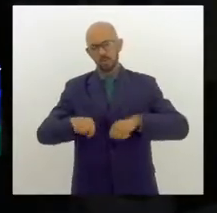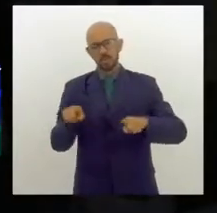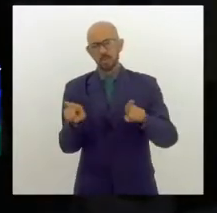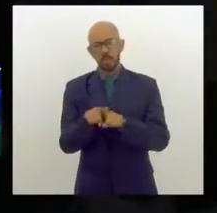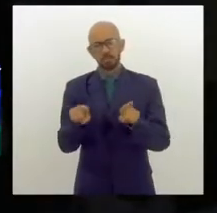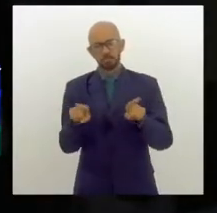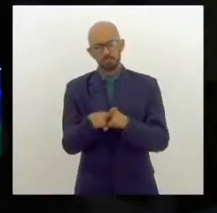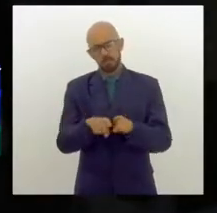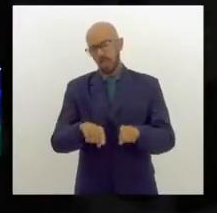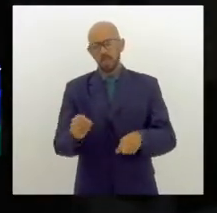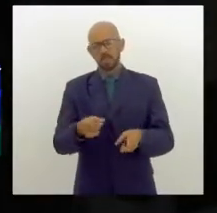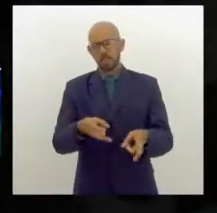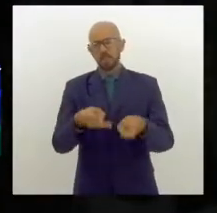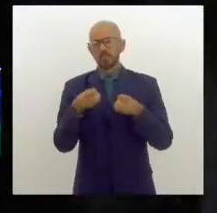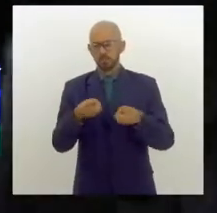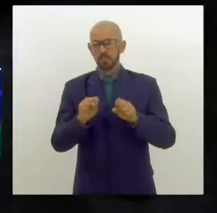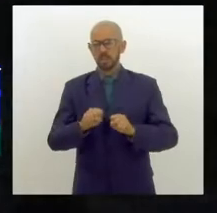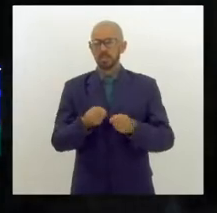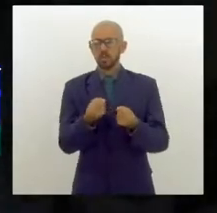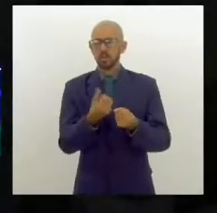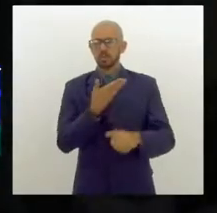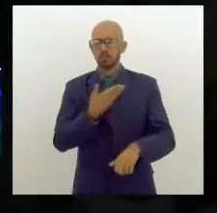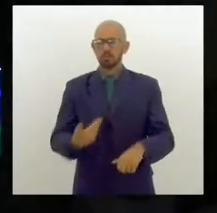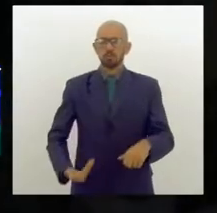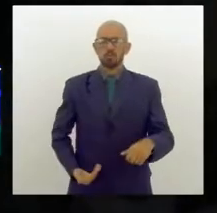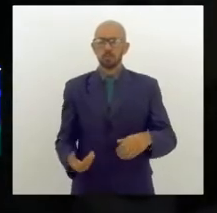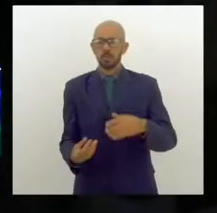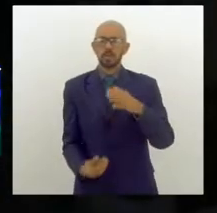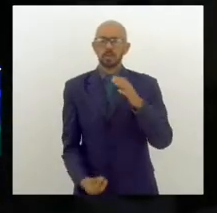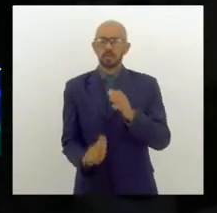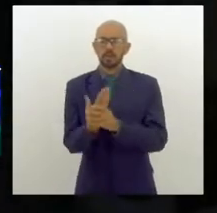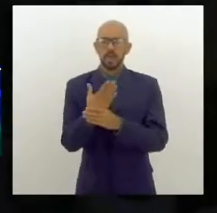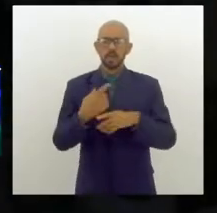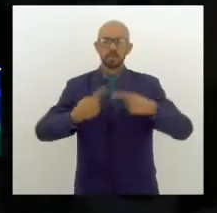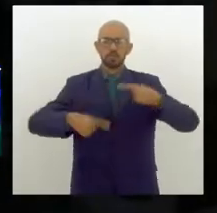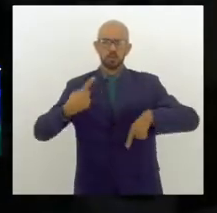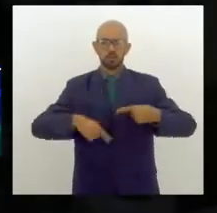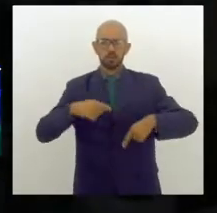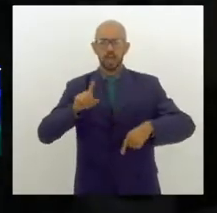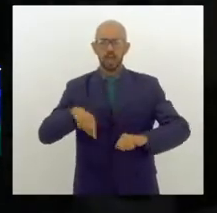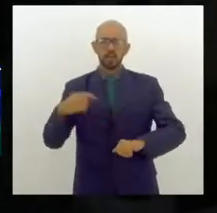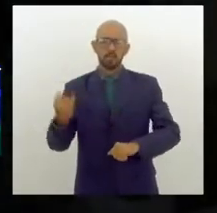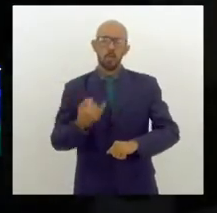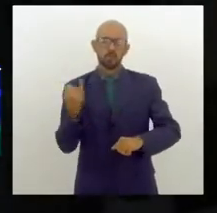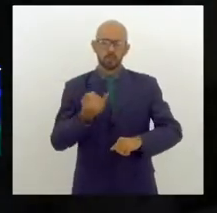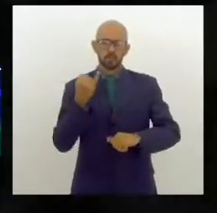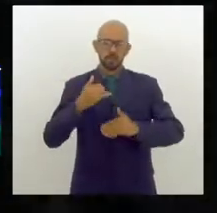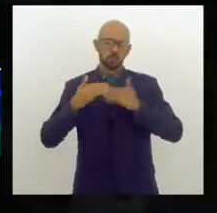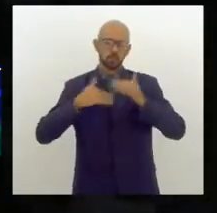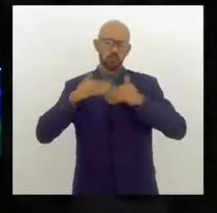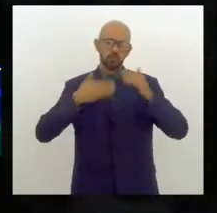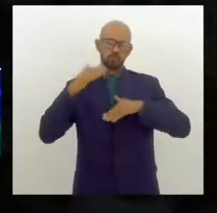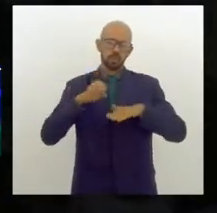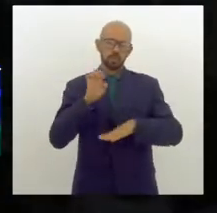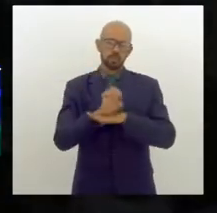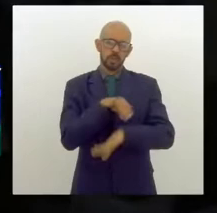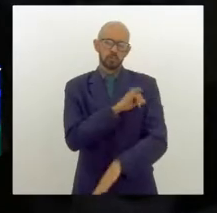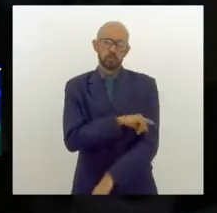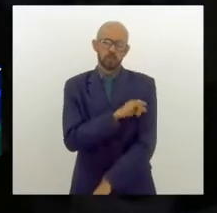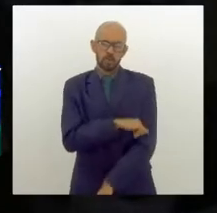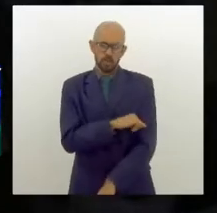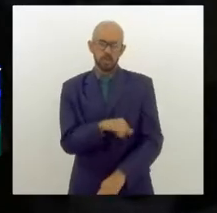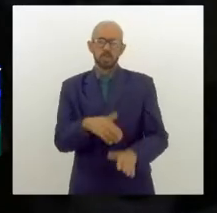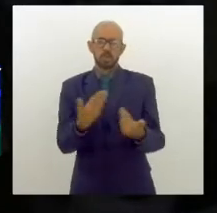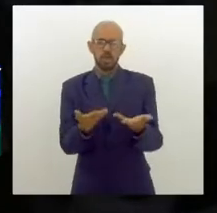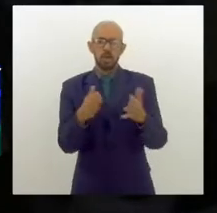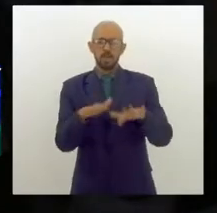sobre o olhar da segurança pública, instituir essa política é fundamental para o desenvolvimento econômico do Estado do Rio de Janeiro. Nesse sentido,